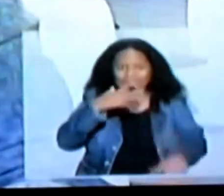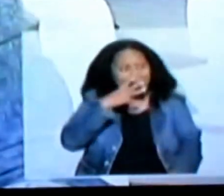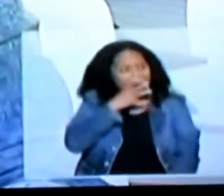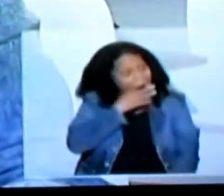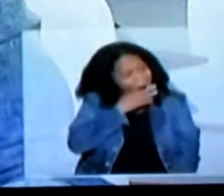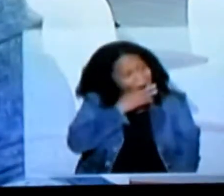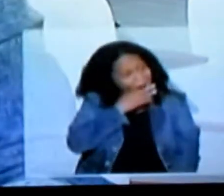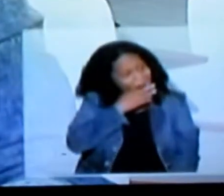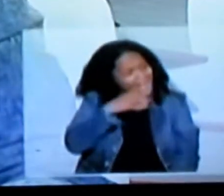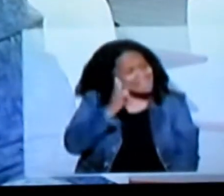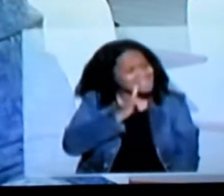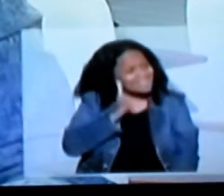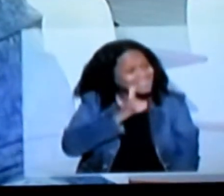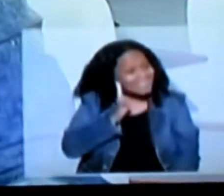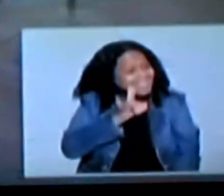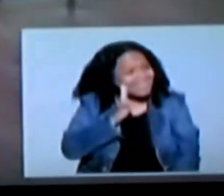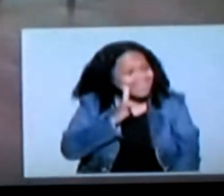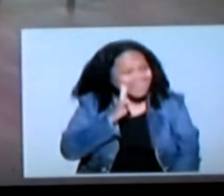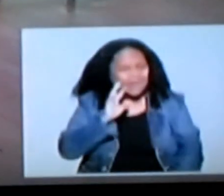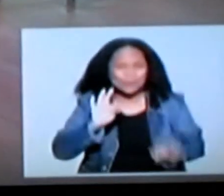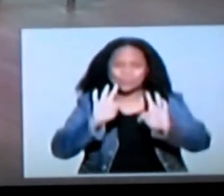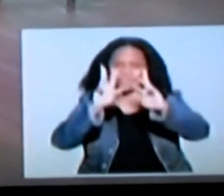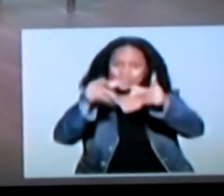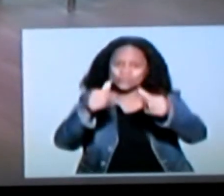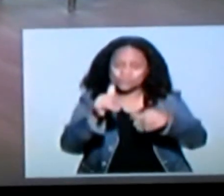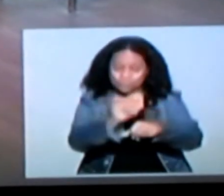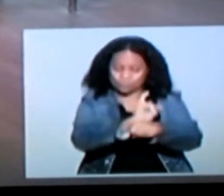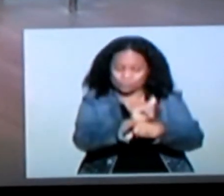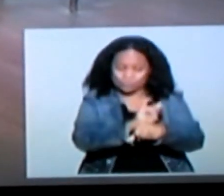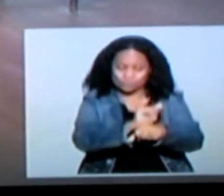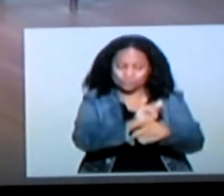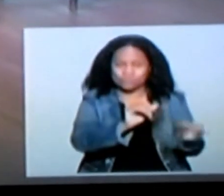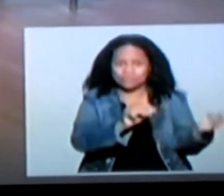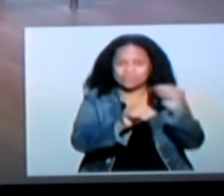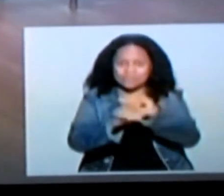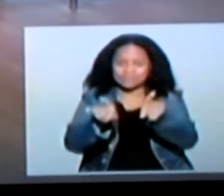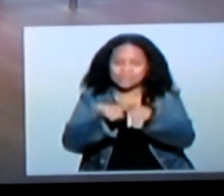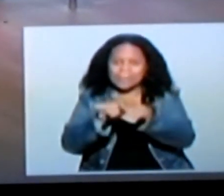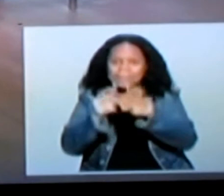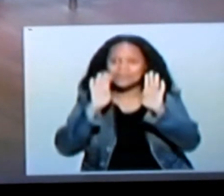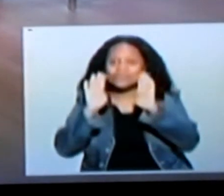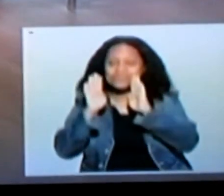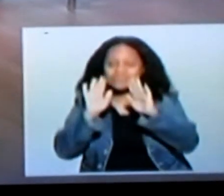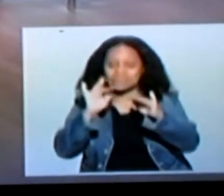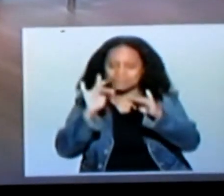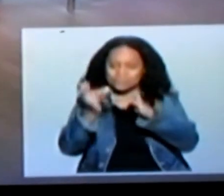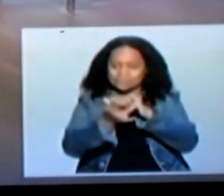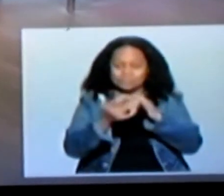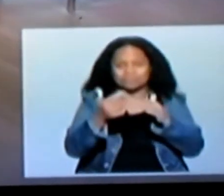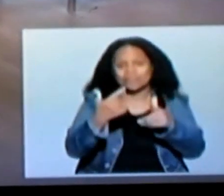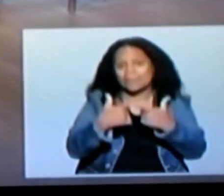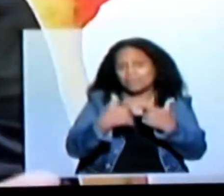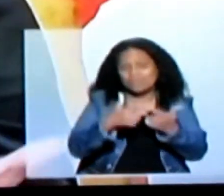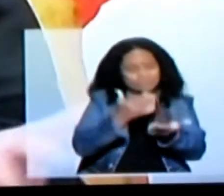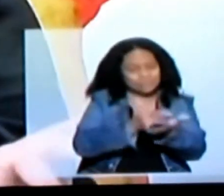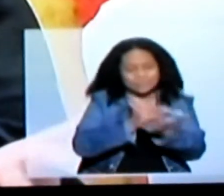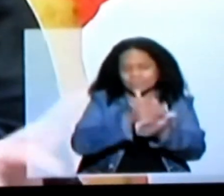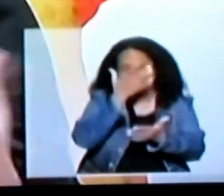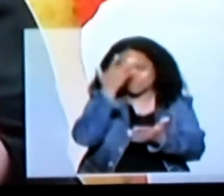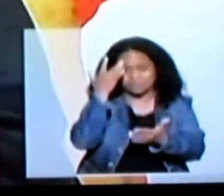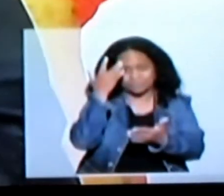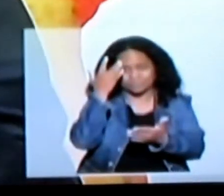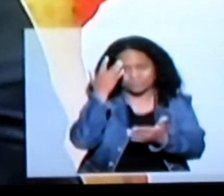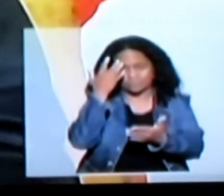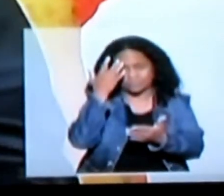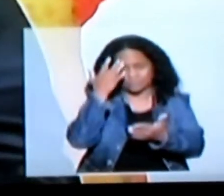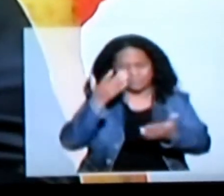vídeo. No Facebook eles chamam pro YouTube, né? A gente, tudo que a gente for postar, a gente tem que postar em todas as redes, porque não são as mesmas